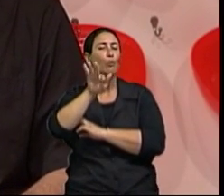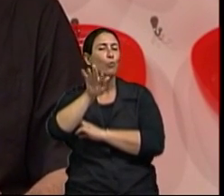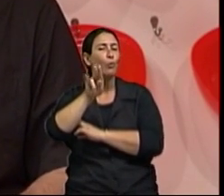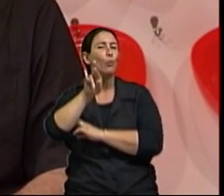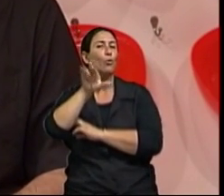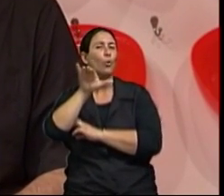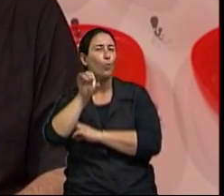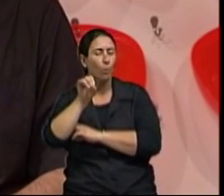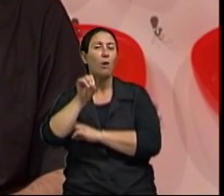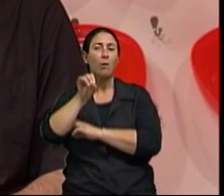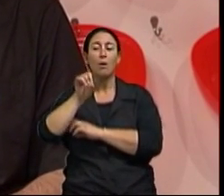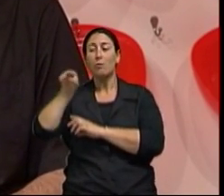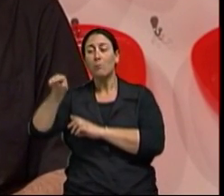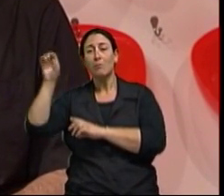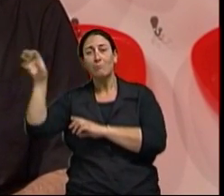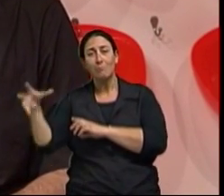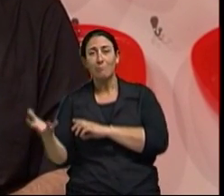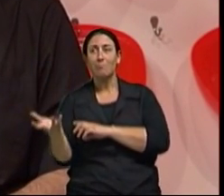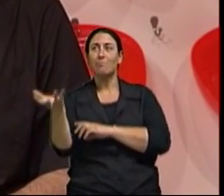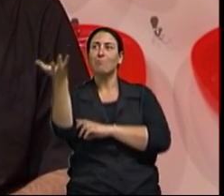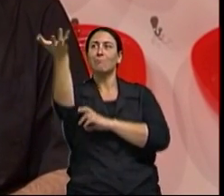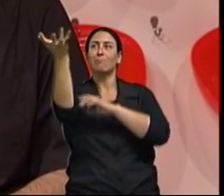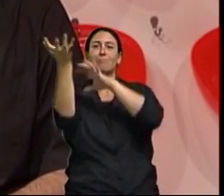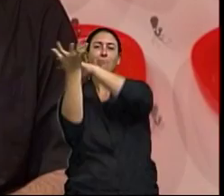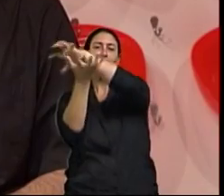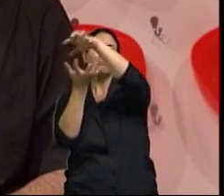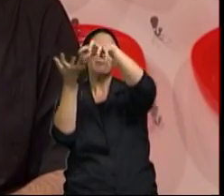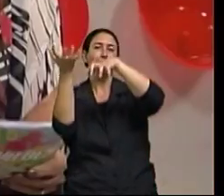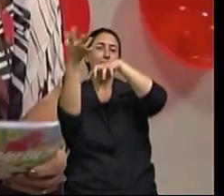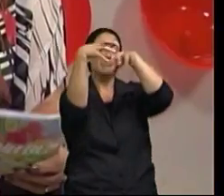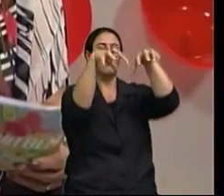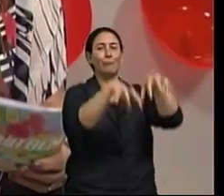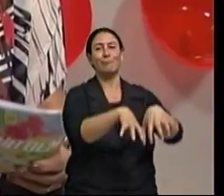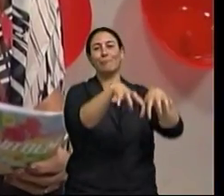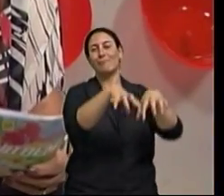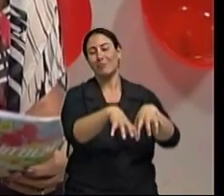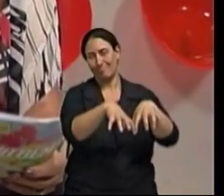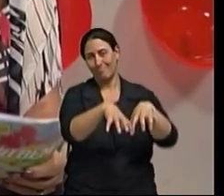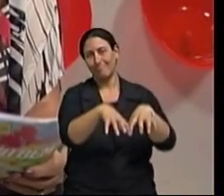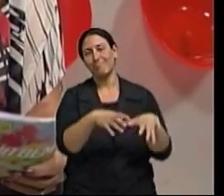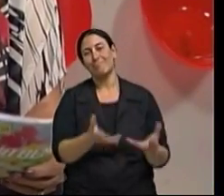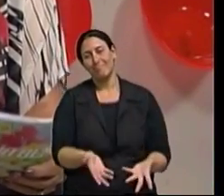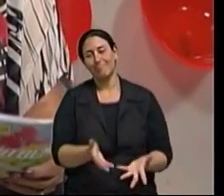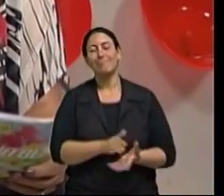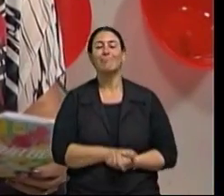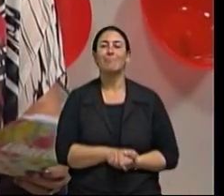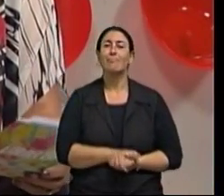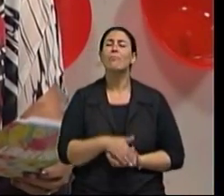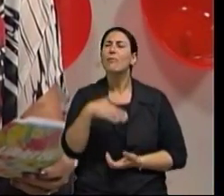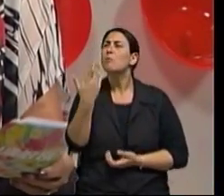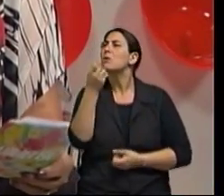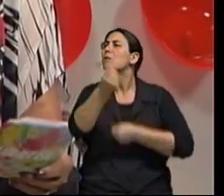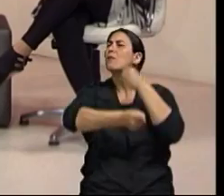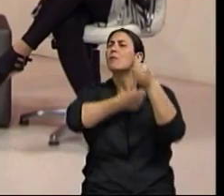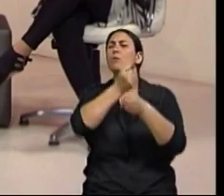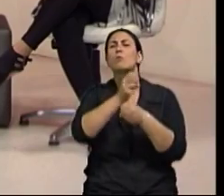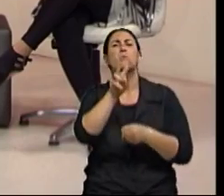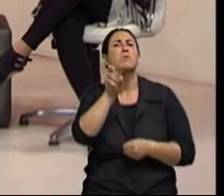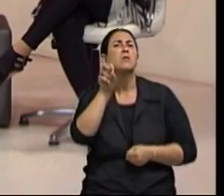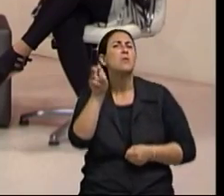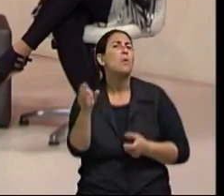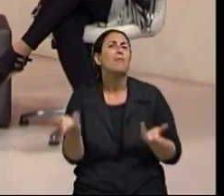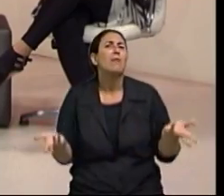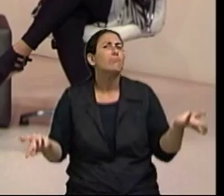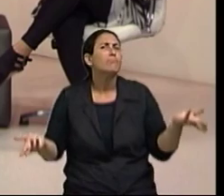eles são carreados novamente para o solo e para a água. E a gente pode pensar em 2050? O que, que vai ser?